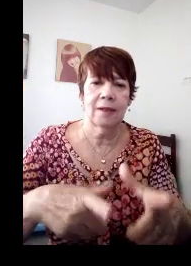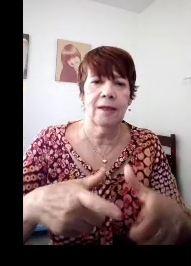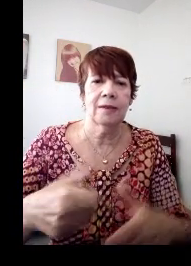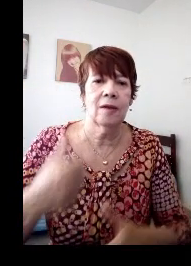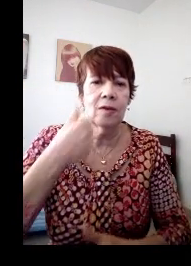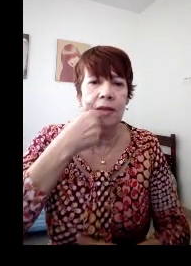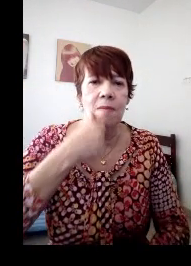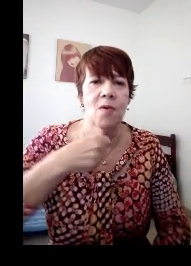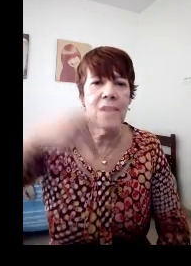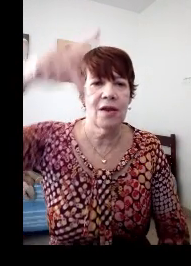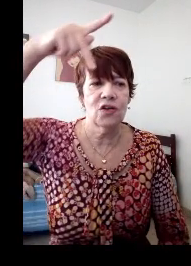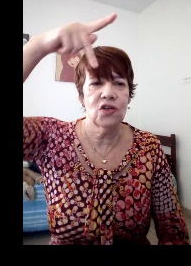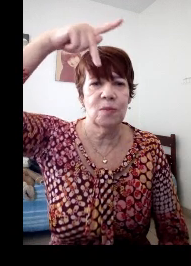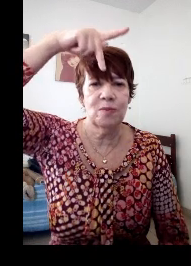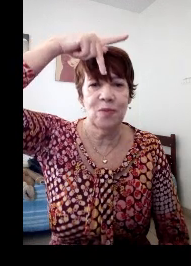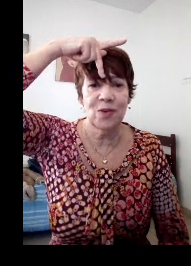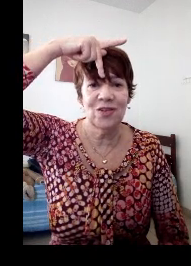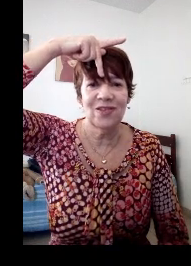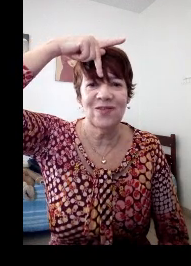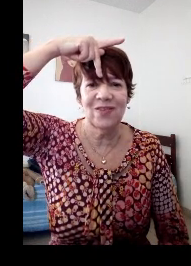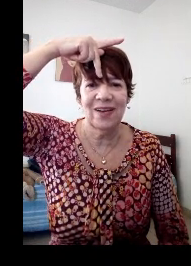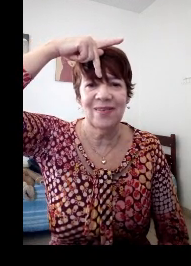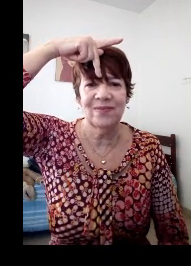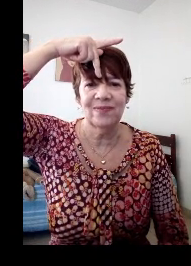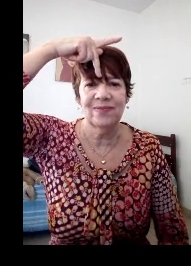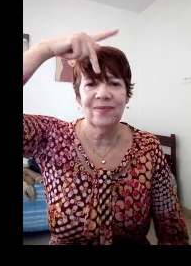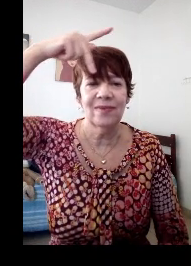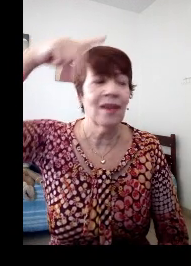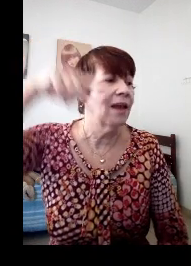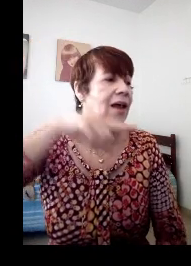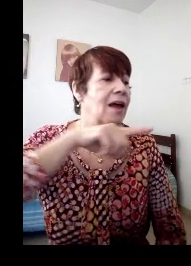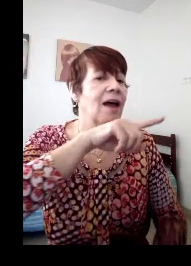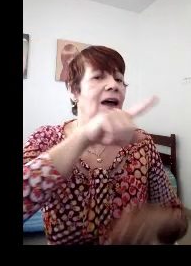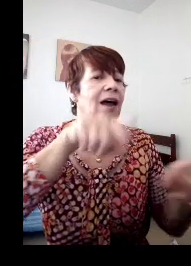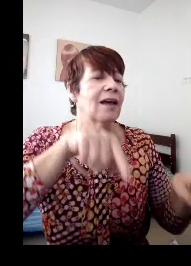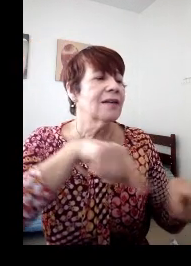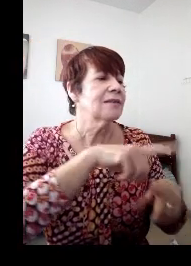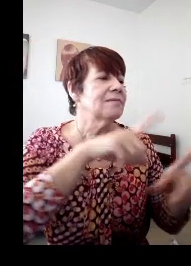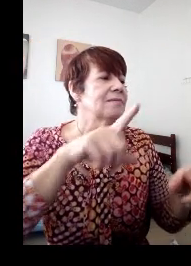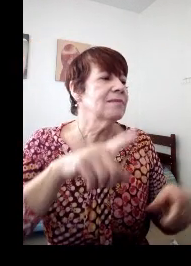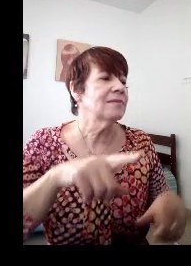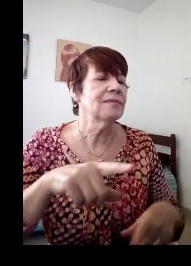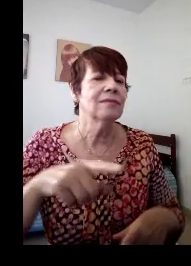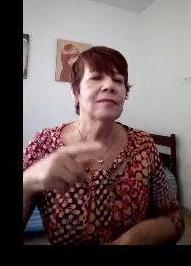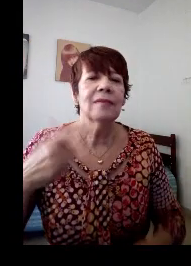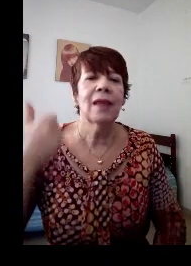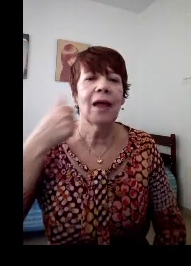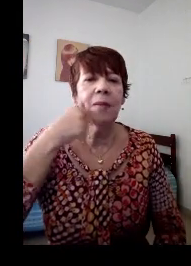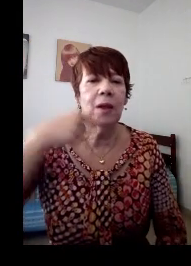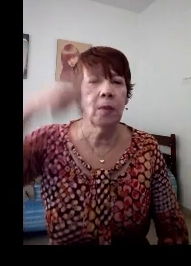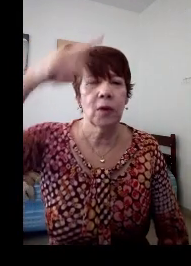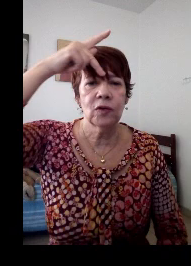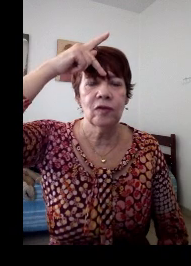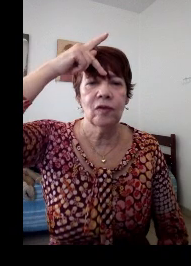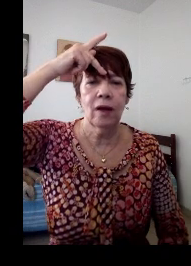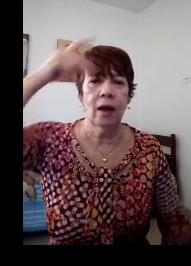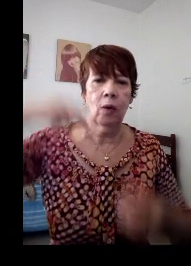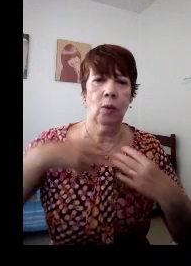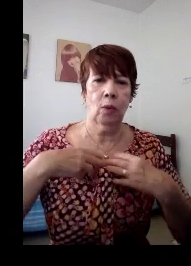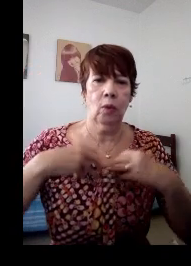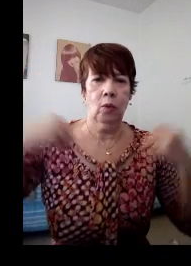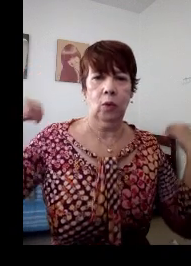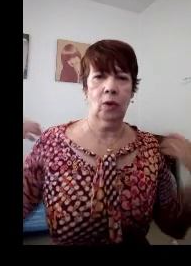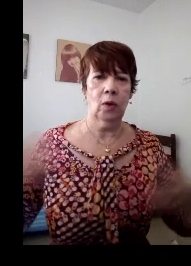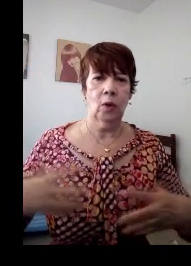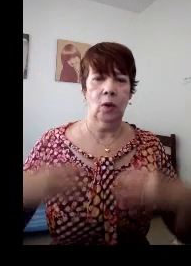só, essa cena da mulher nua, praticamente nua, então, e ele correndo do